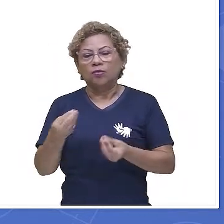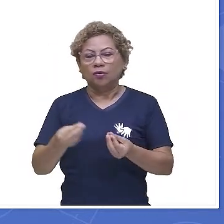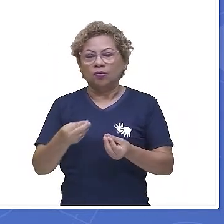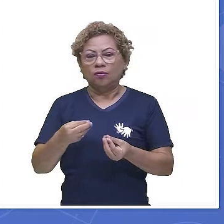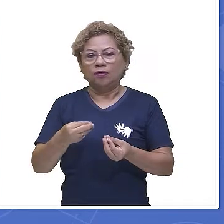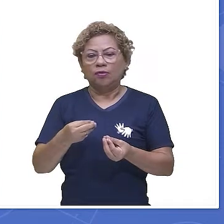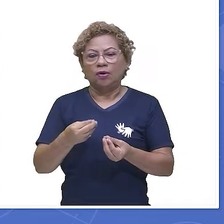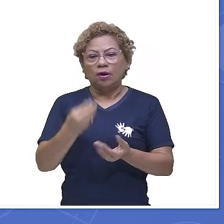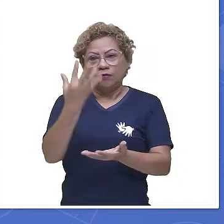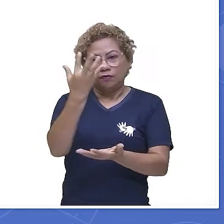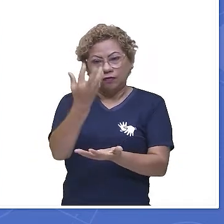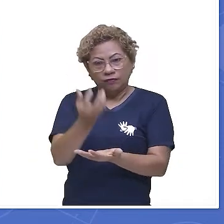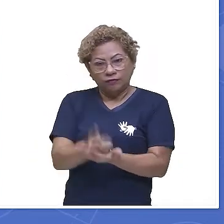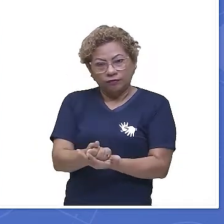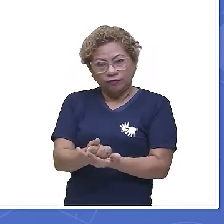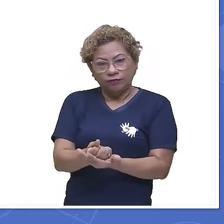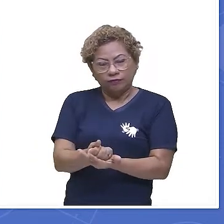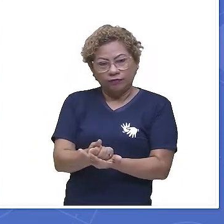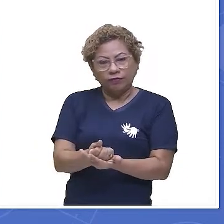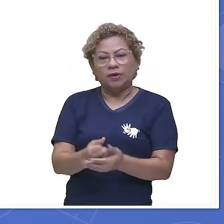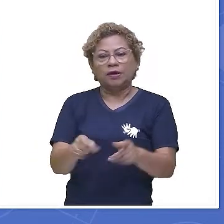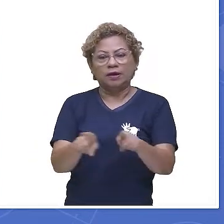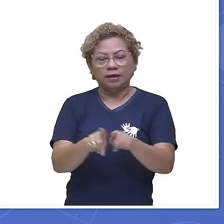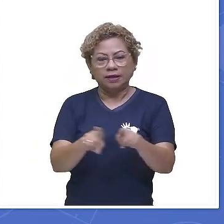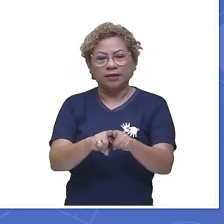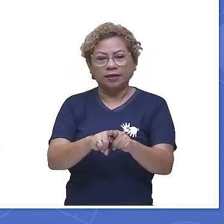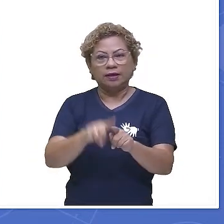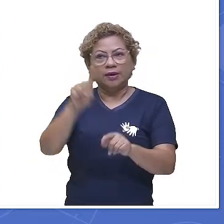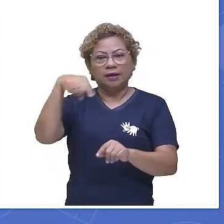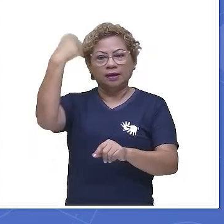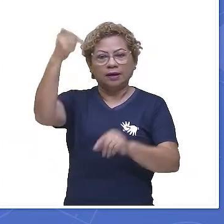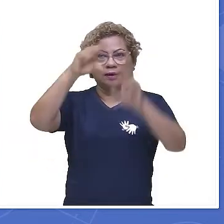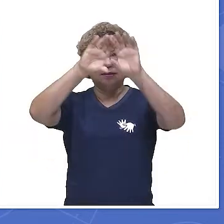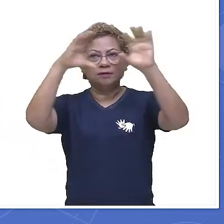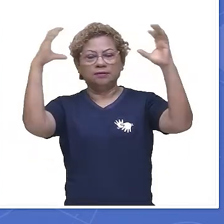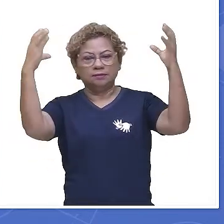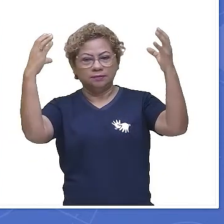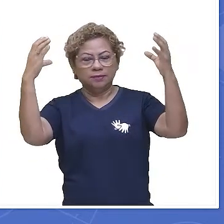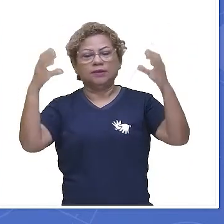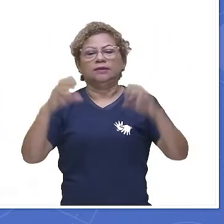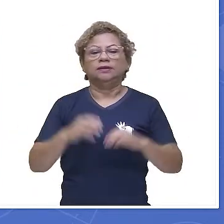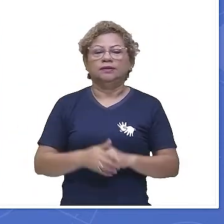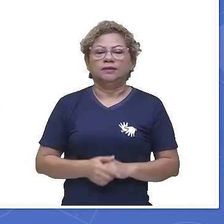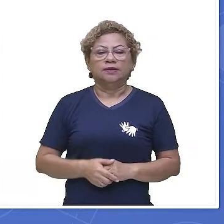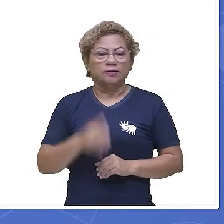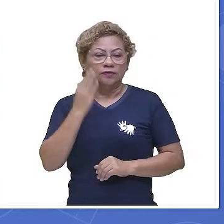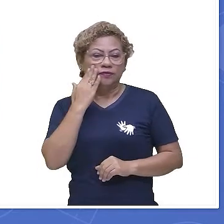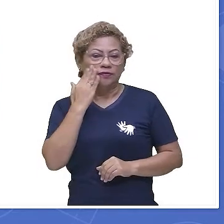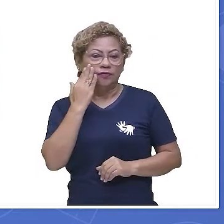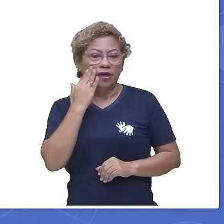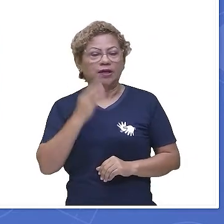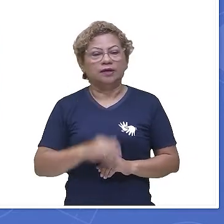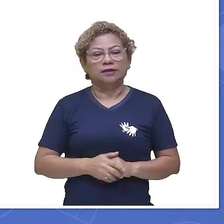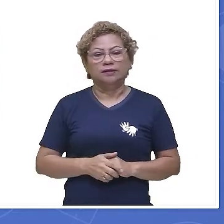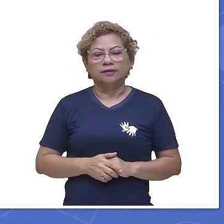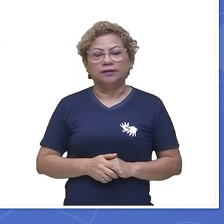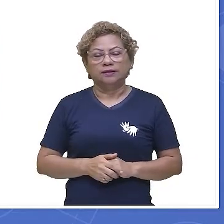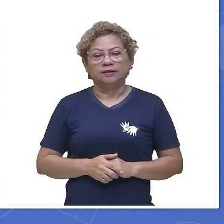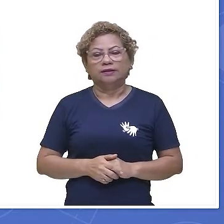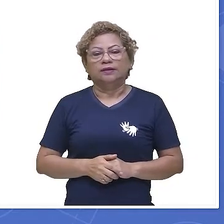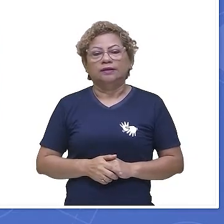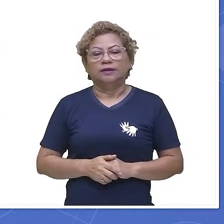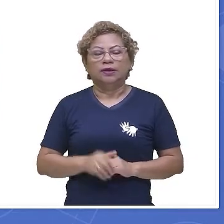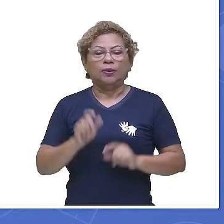automobilísticos até o movimento dos planetas aí. Então, também na imagem nós temos aí algumas imagens que representam o estudo